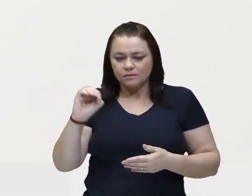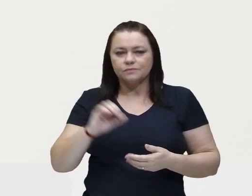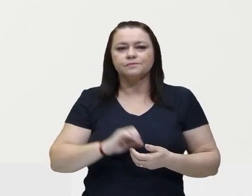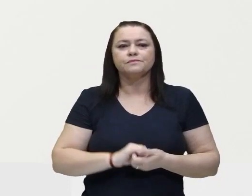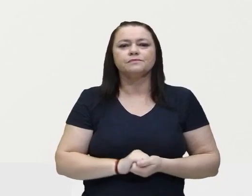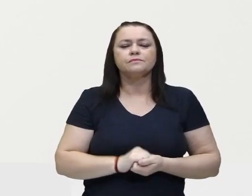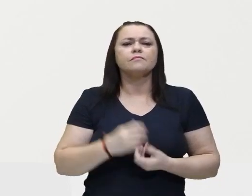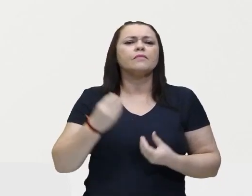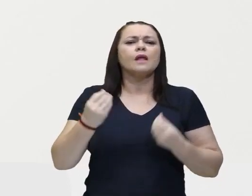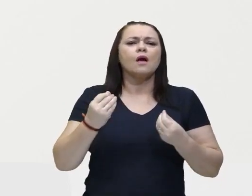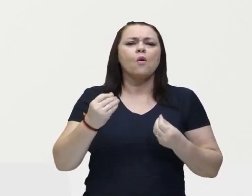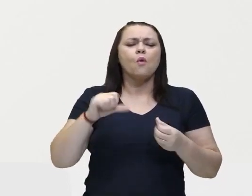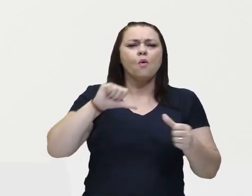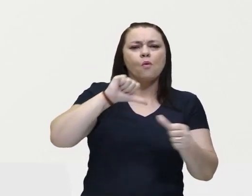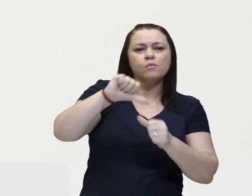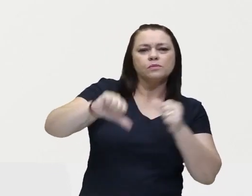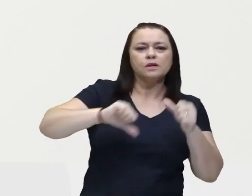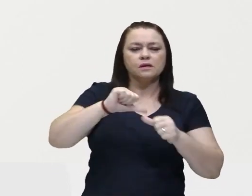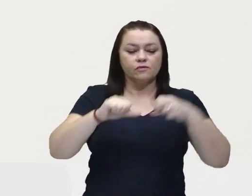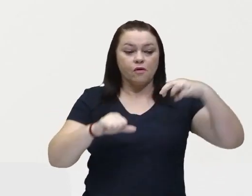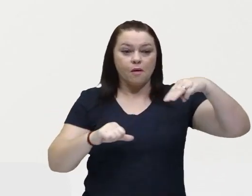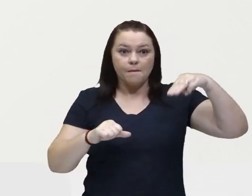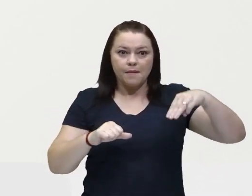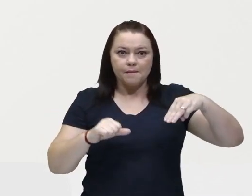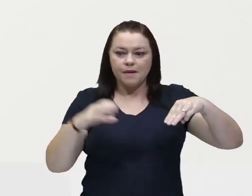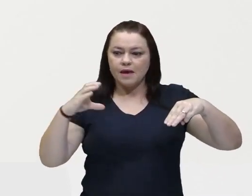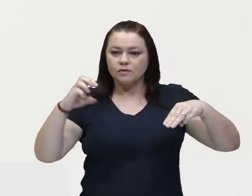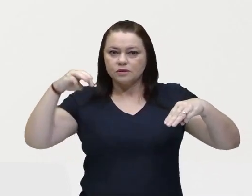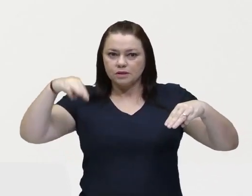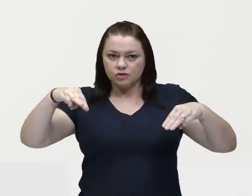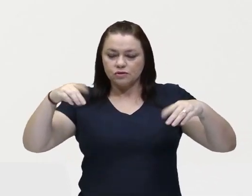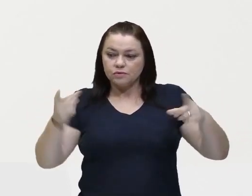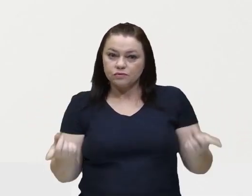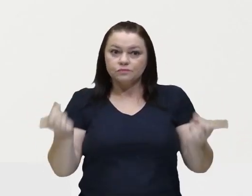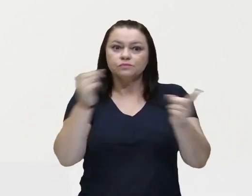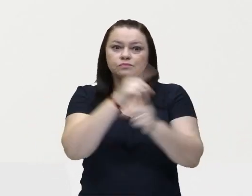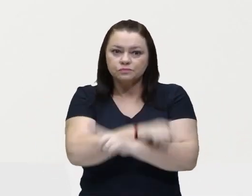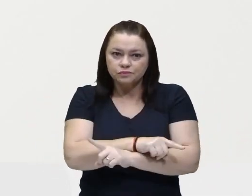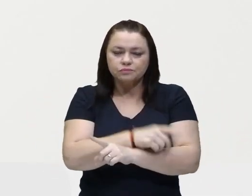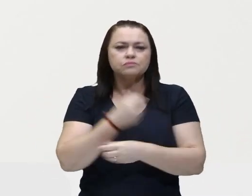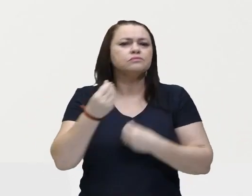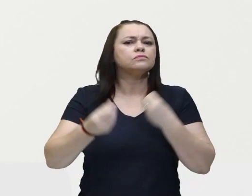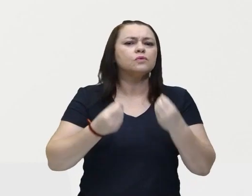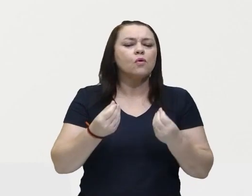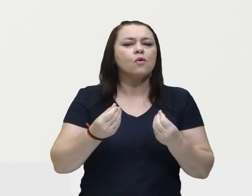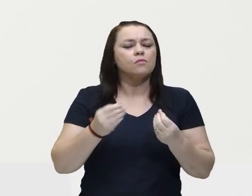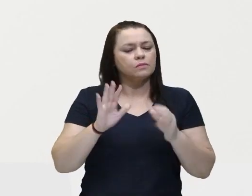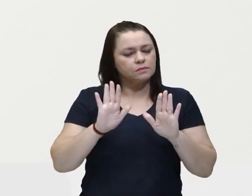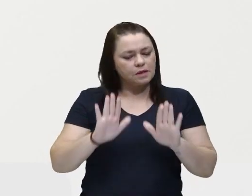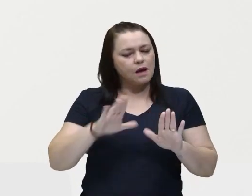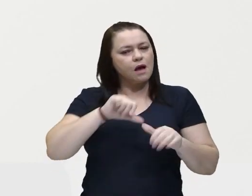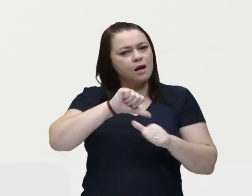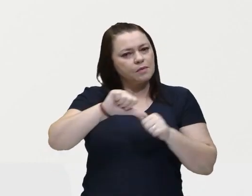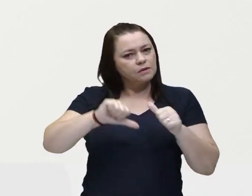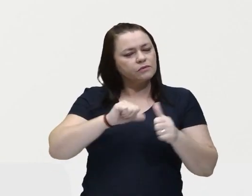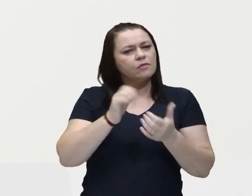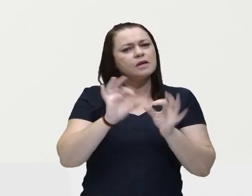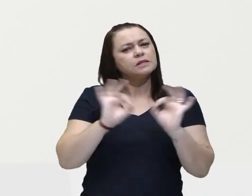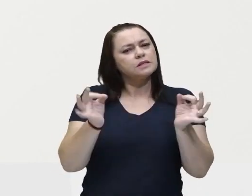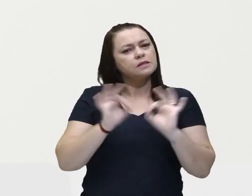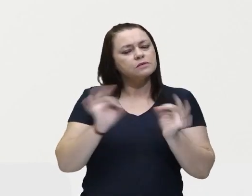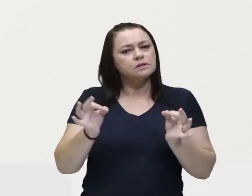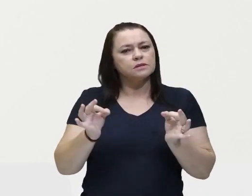Como transformar metro em centímetro e centímetro em metro? Bom, vamos começar com a transformação mais simples. De metro